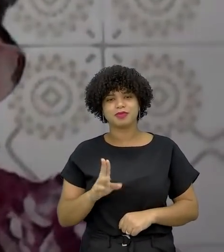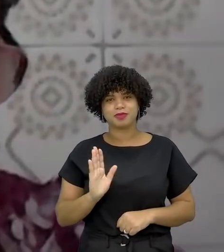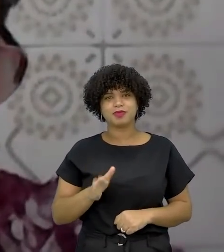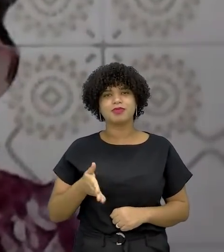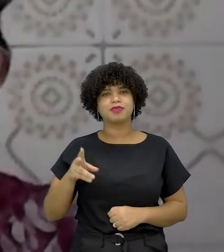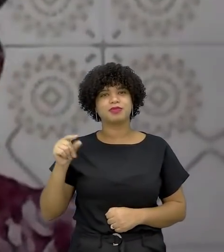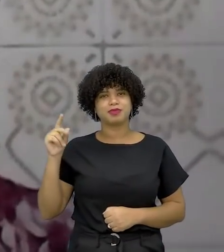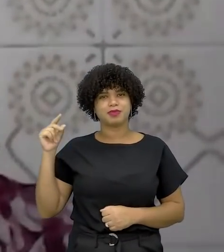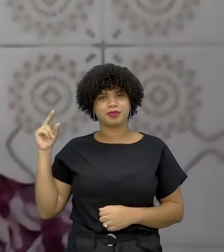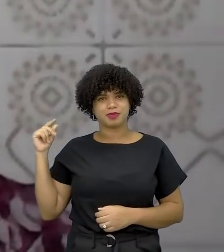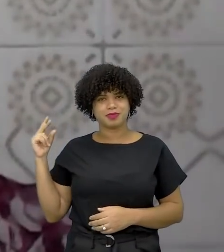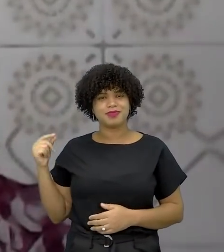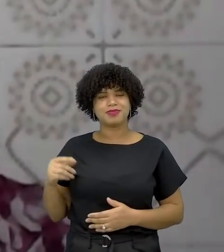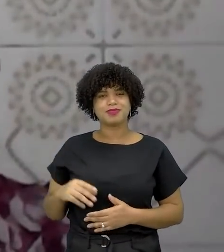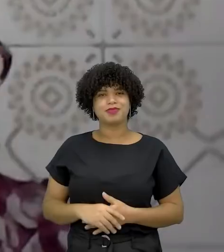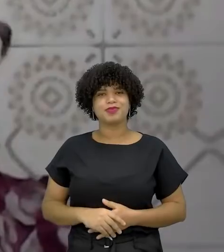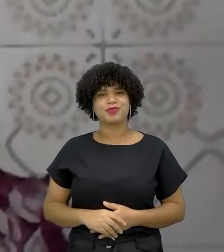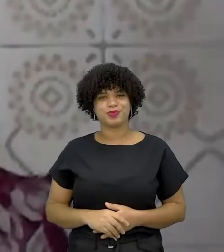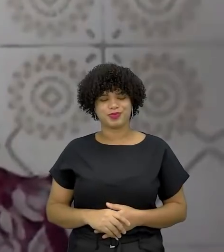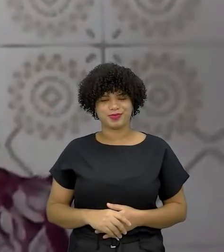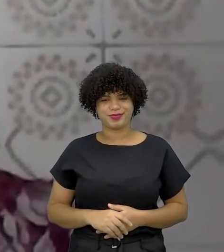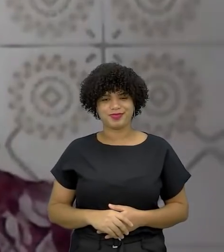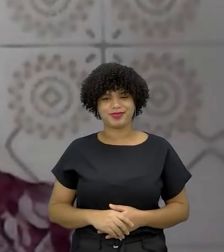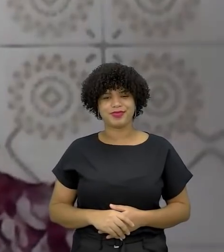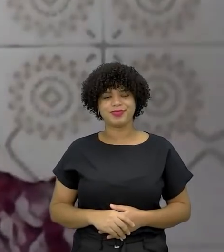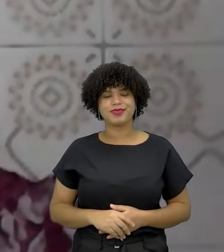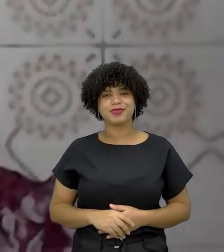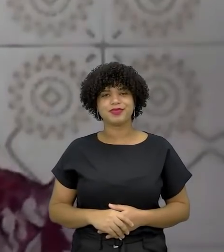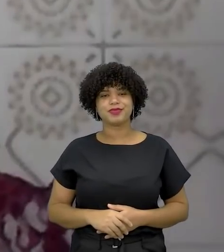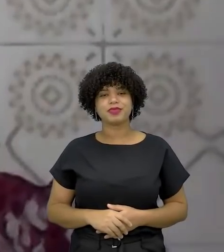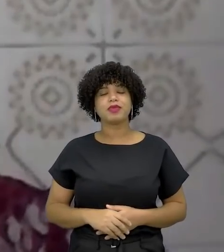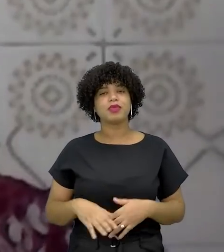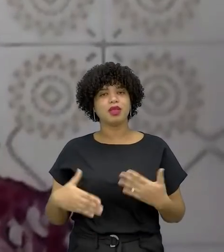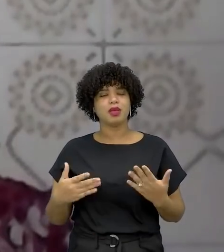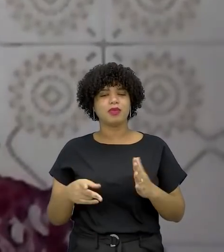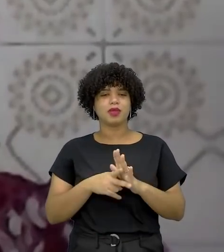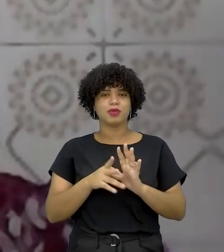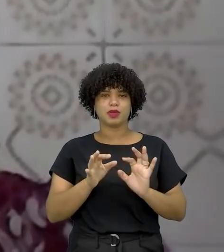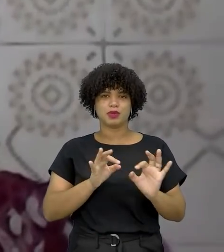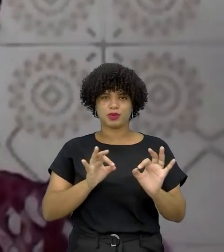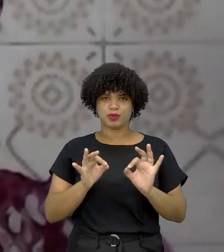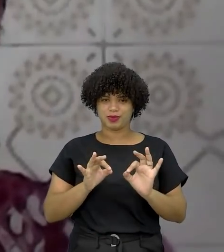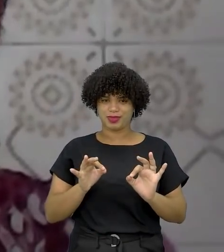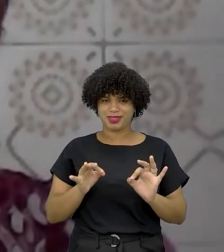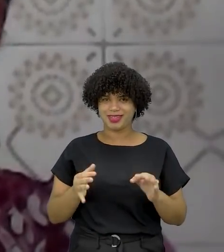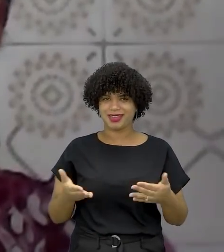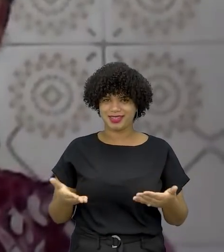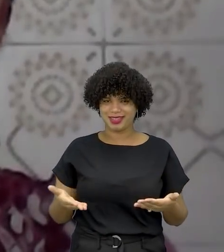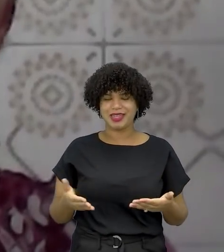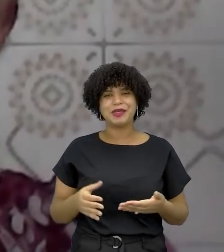metodologia há bastante tempo, né, de projetos. Né? Então,